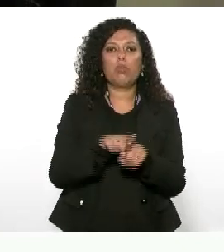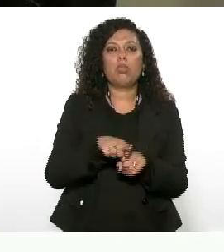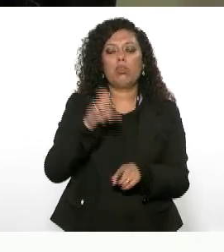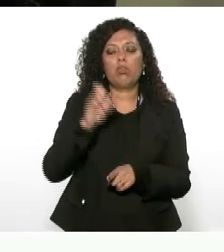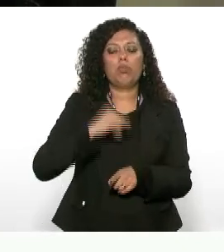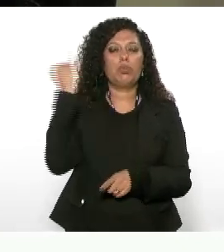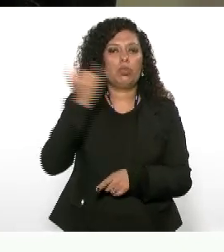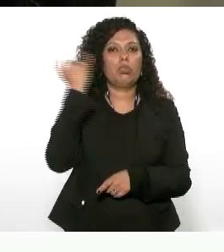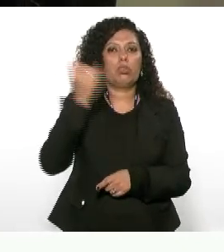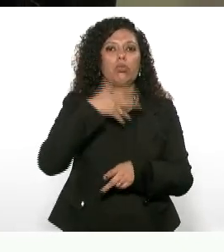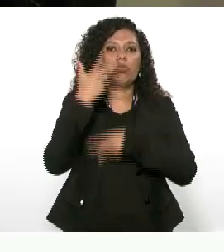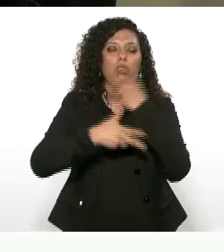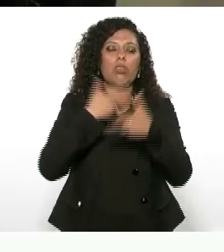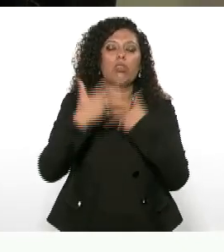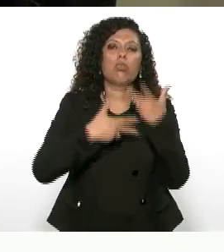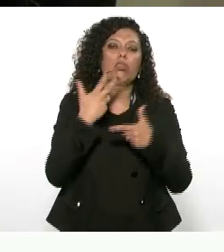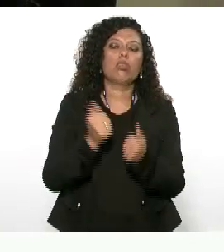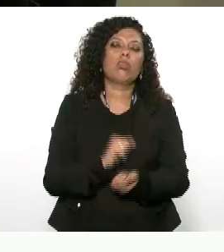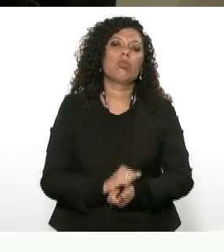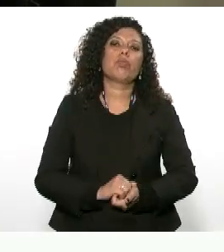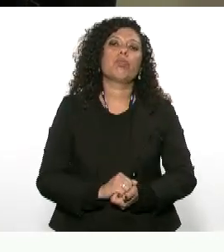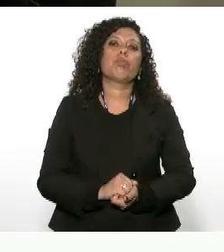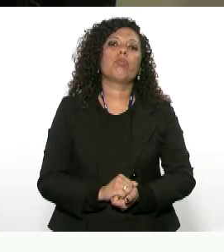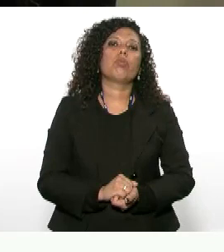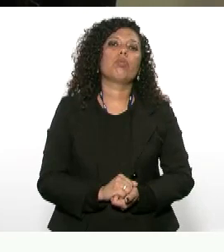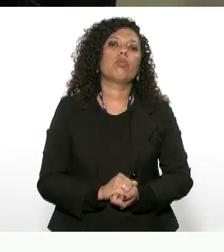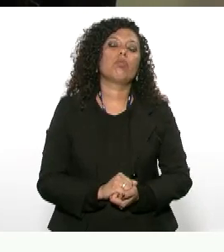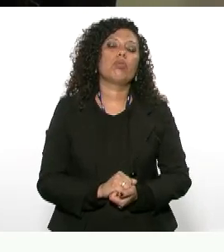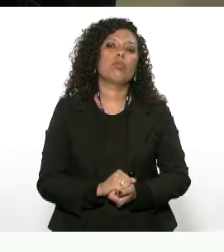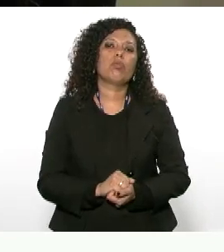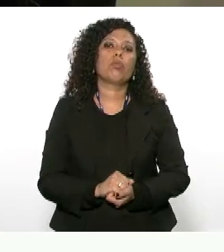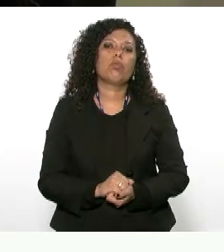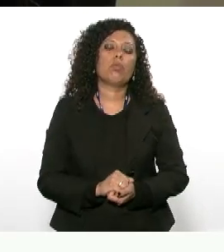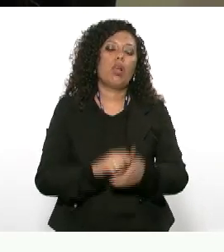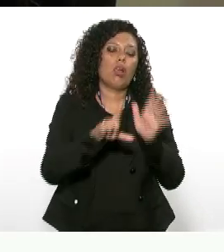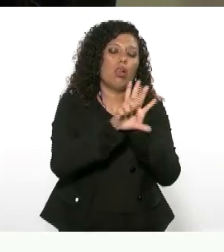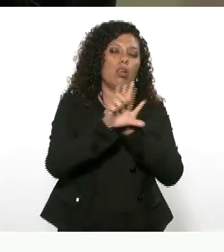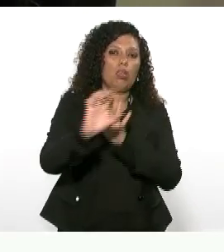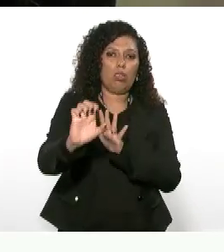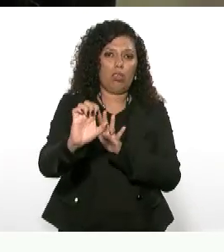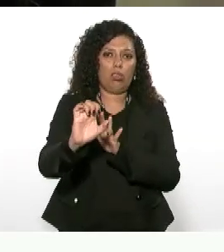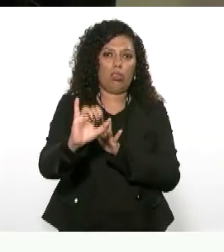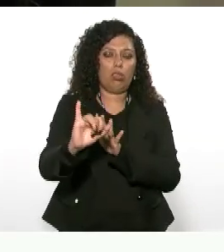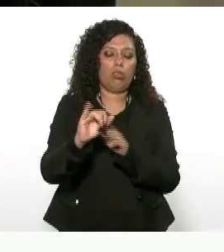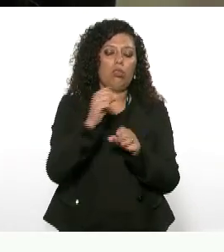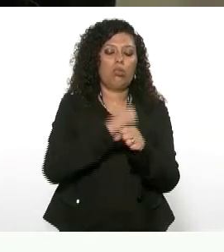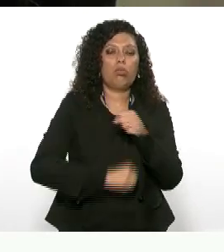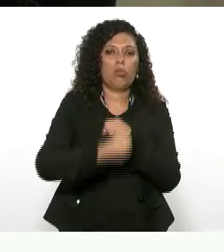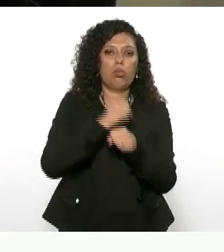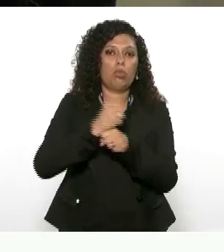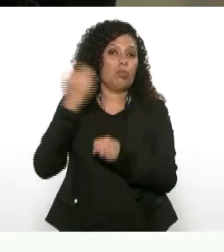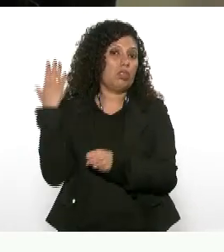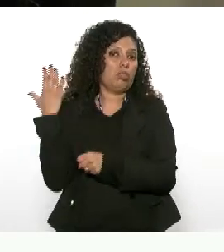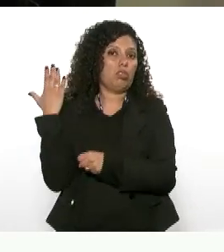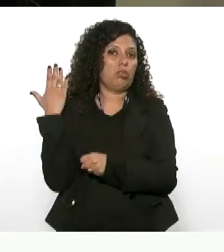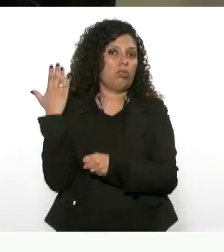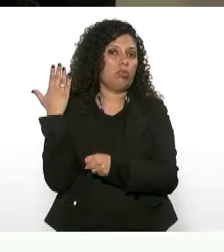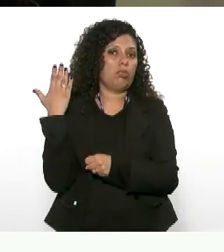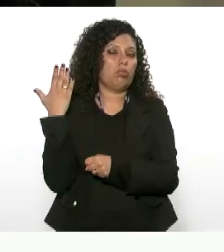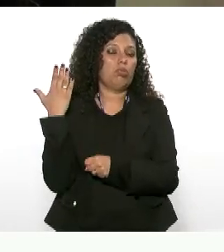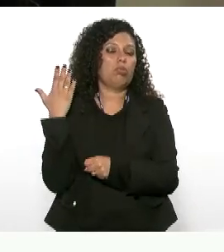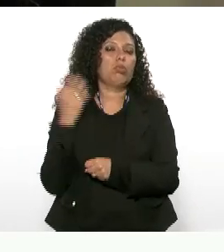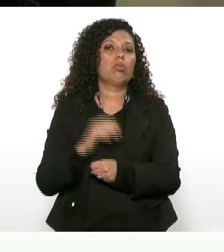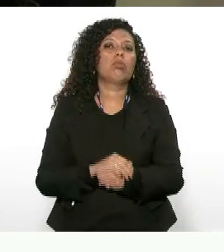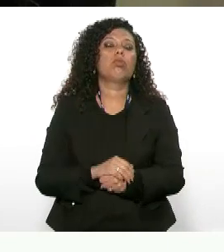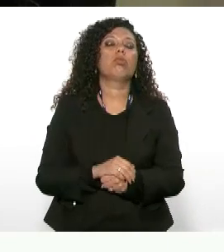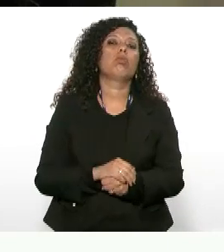nós lembrarmos que a edição da lei, no ano passado, ela